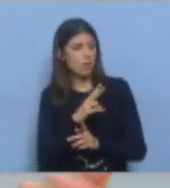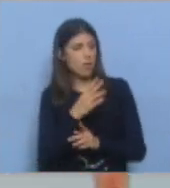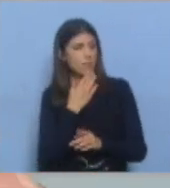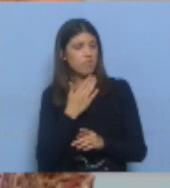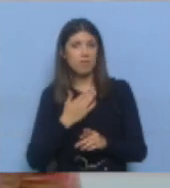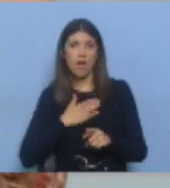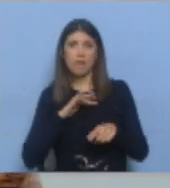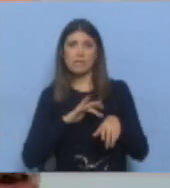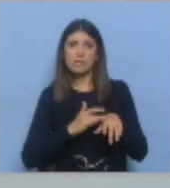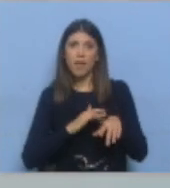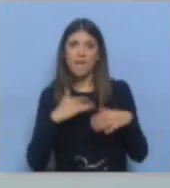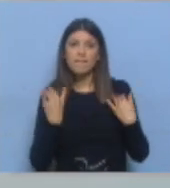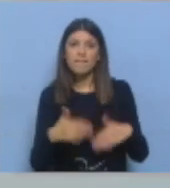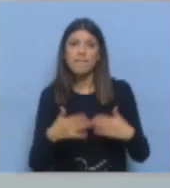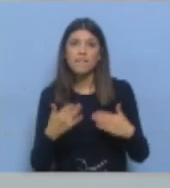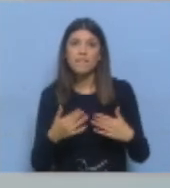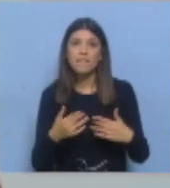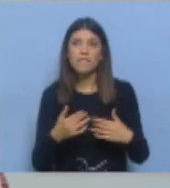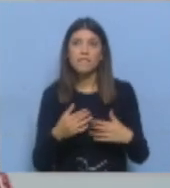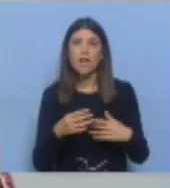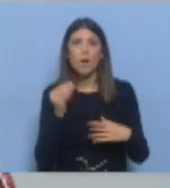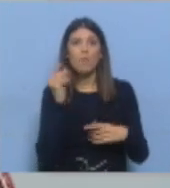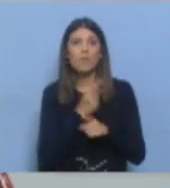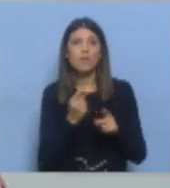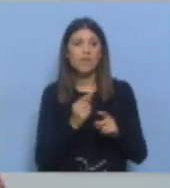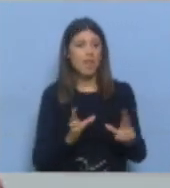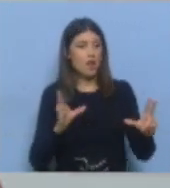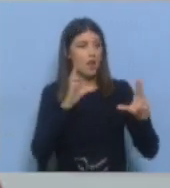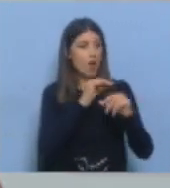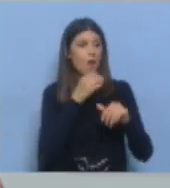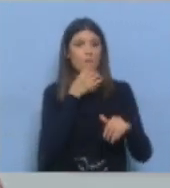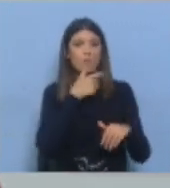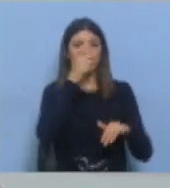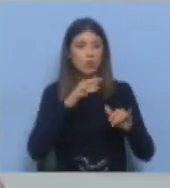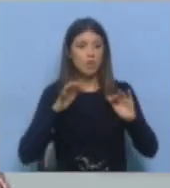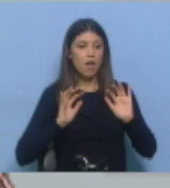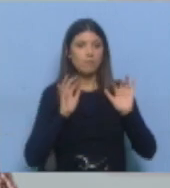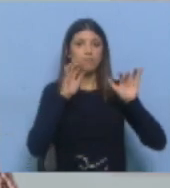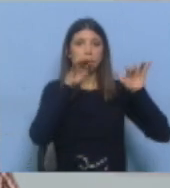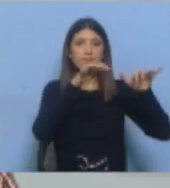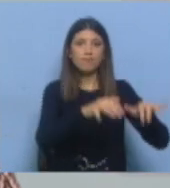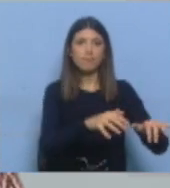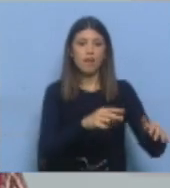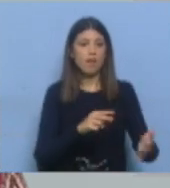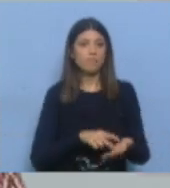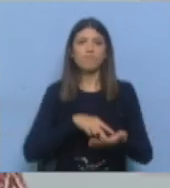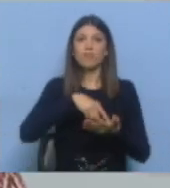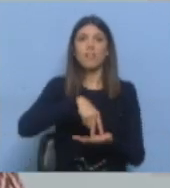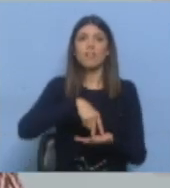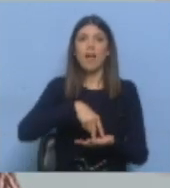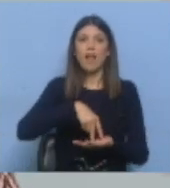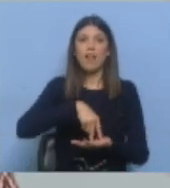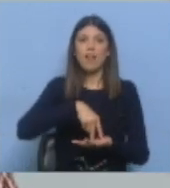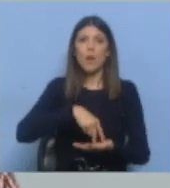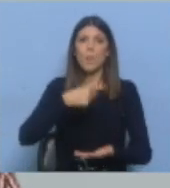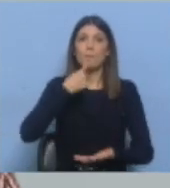estas novas, digamos assim, multidões que agora se levantaram a cabeça cada vez que o